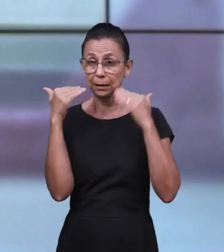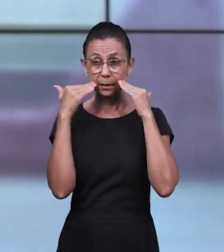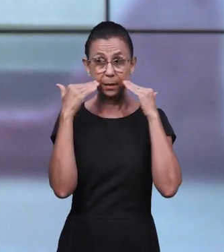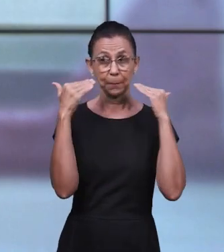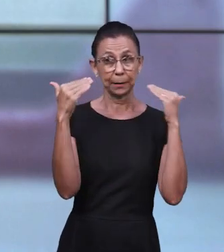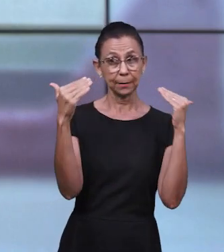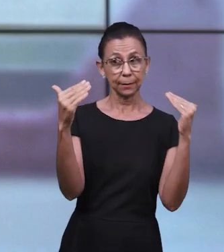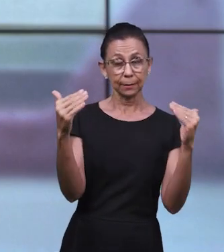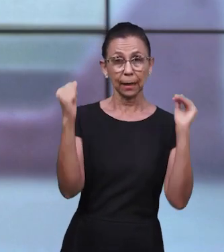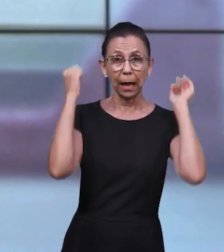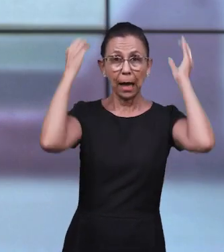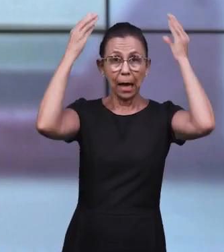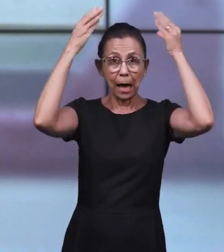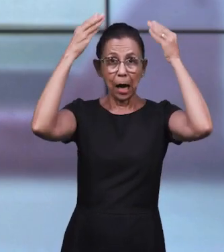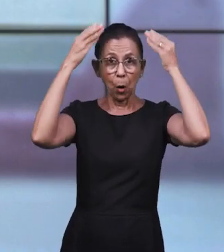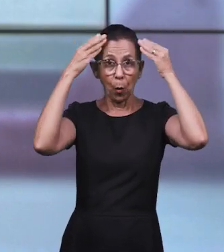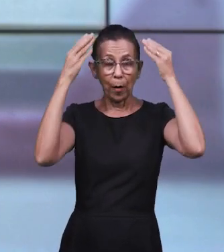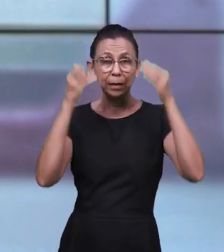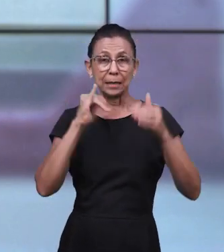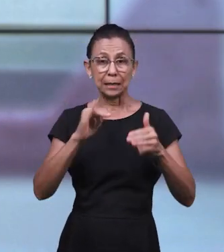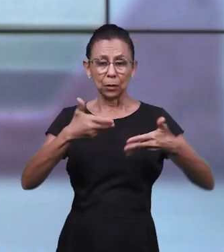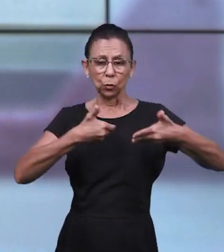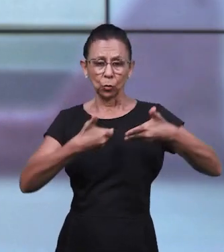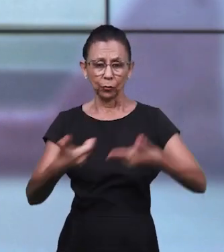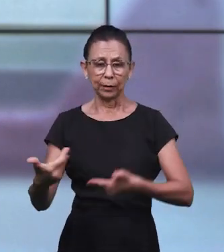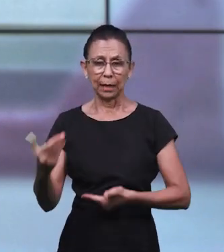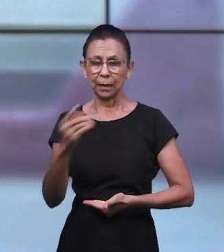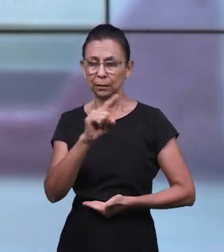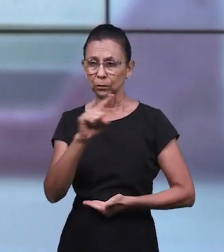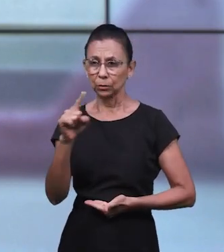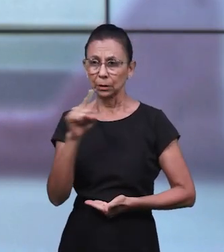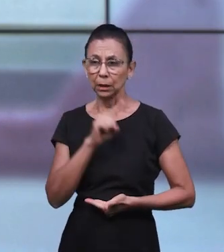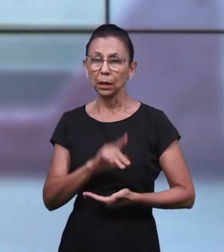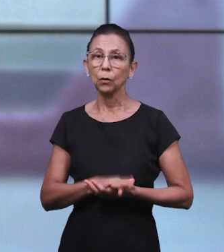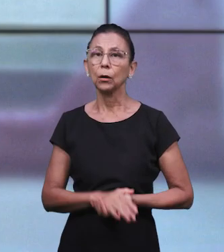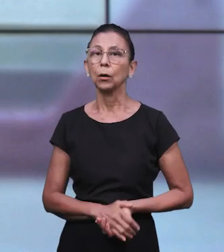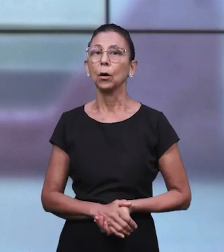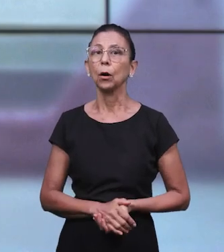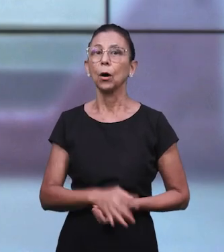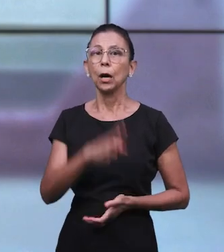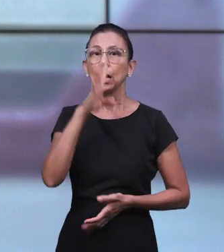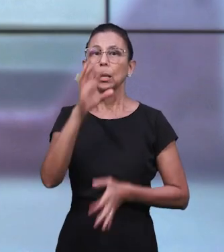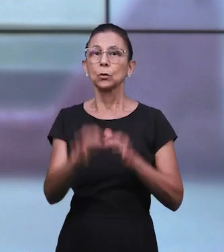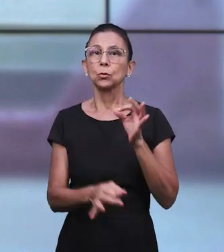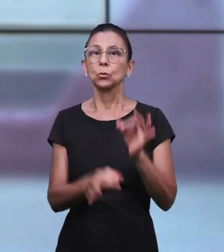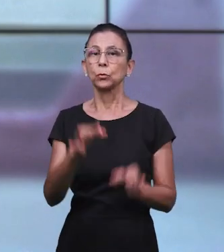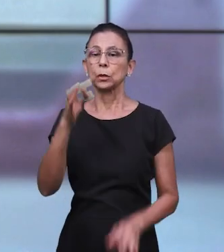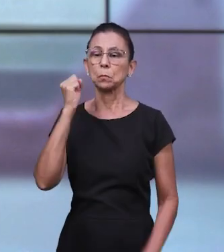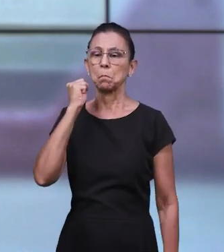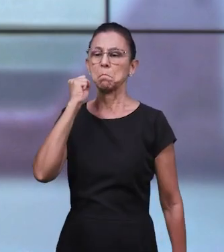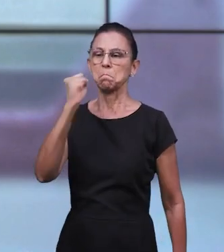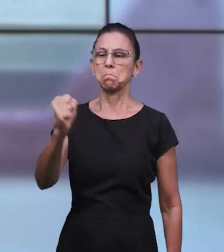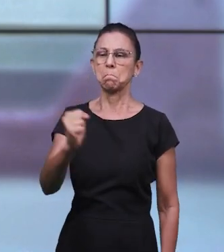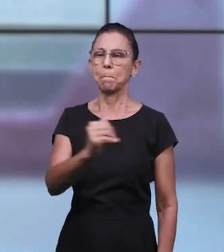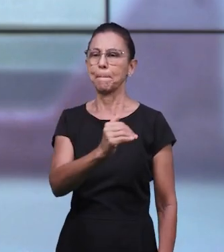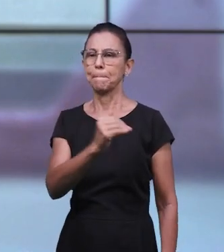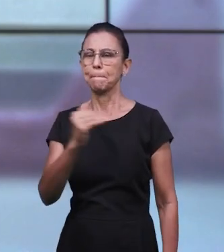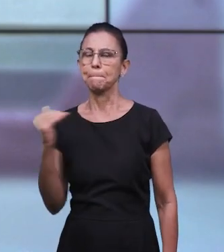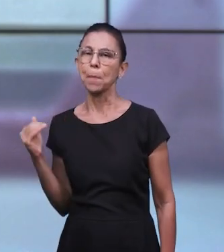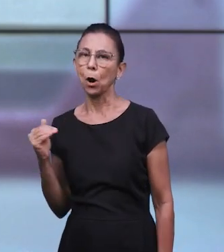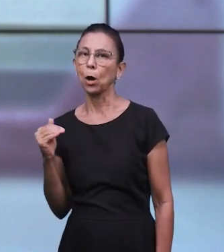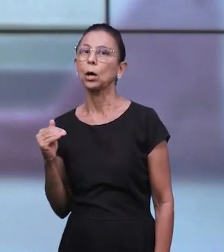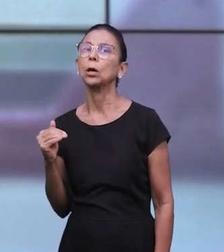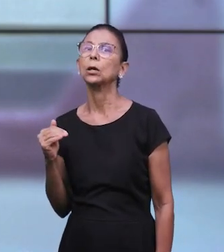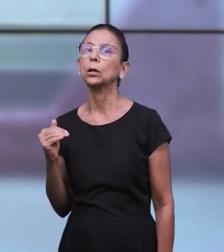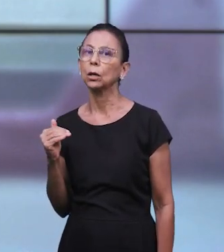chamado, não há senão uma sentença de morte, salvo se o rei estender para ele o cetro de ouro, para que viva,